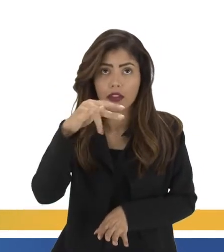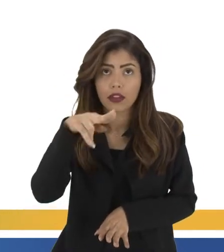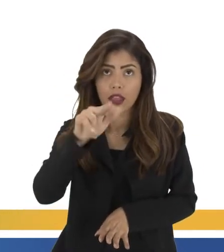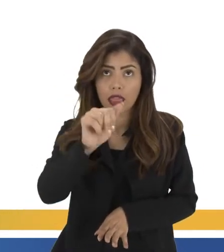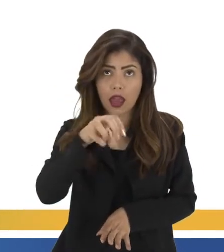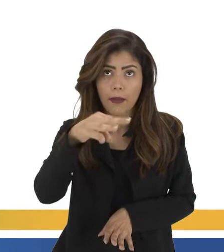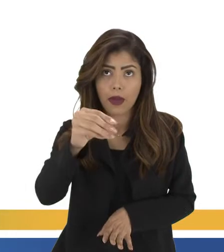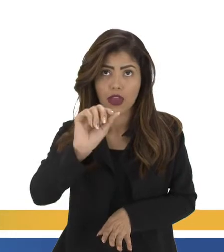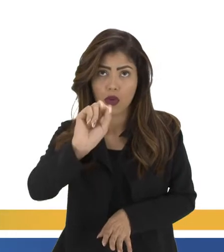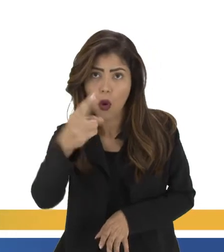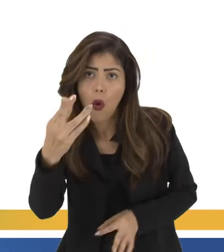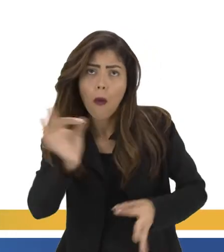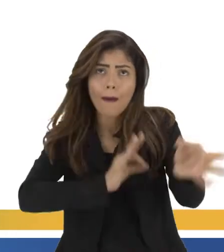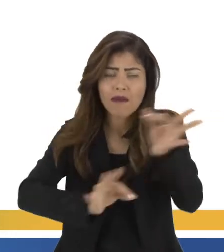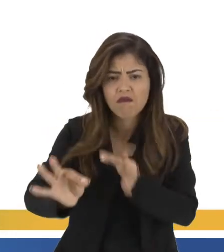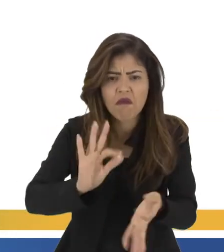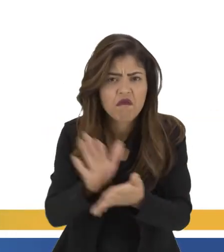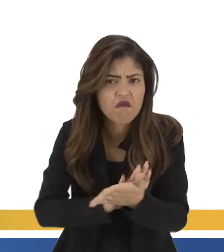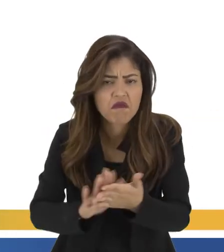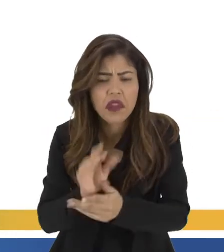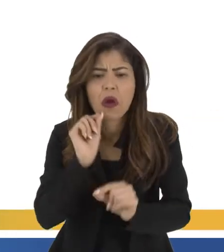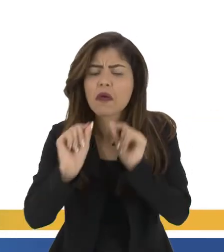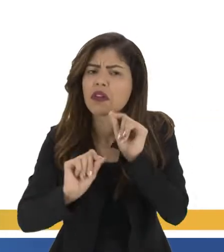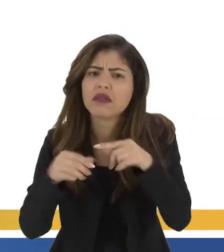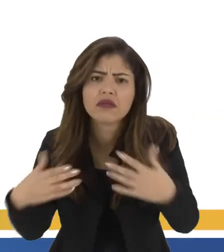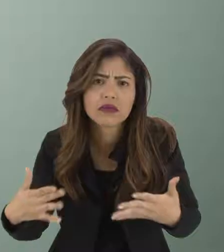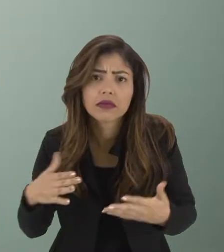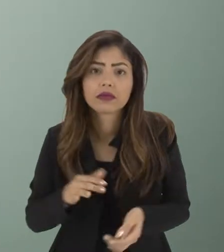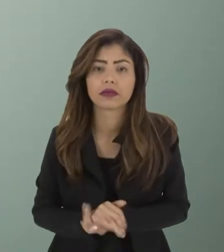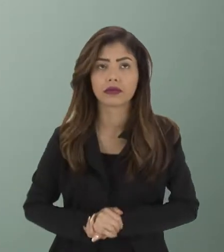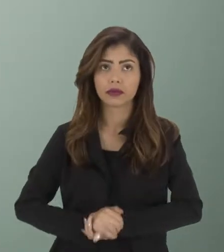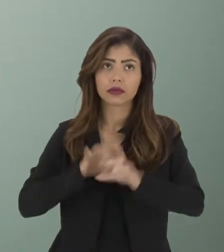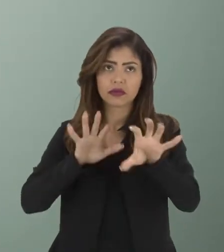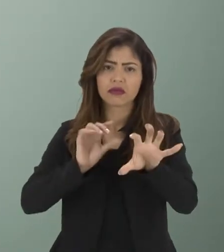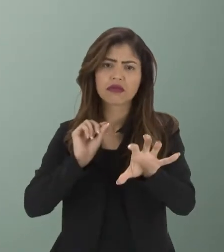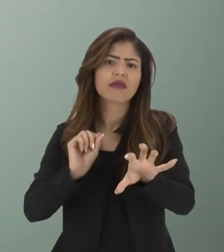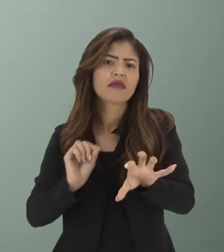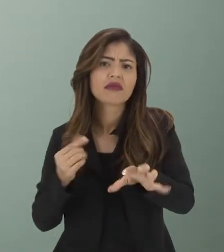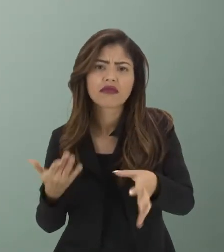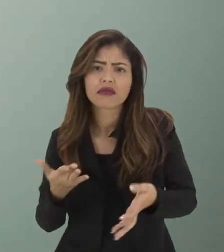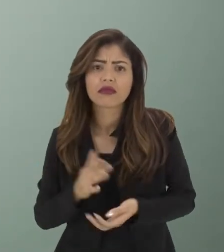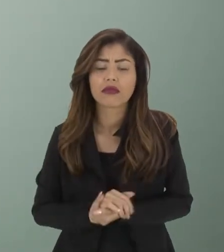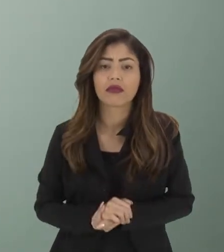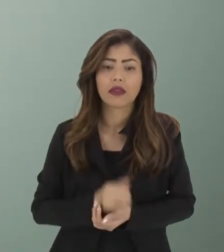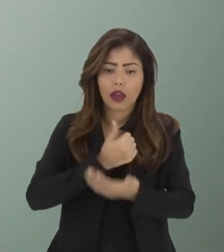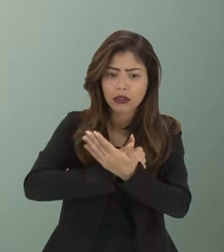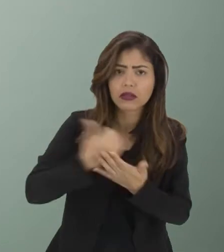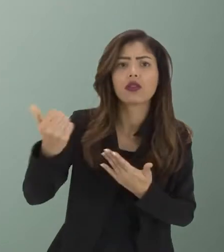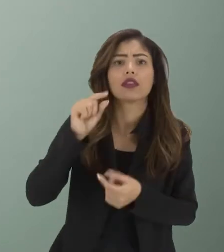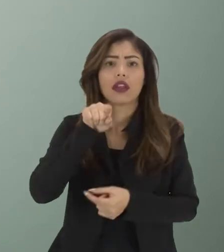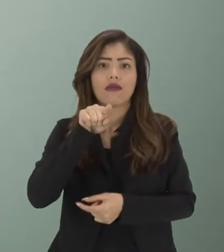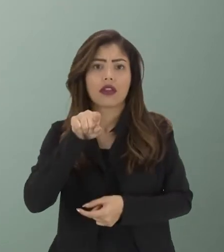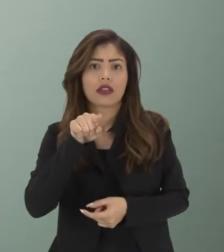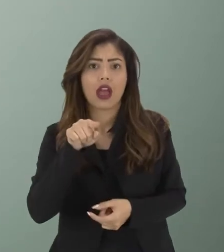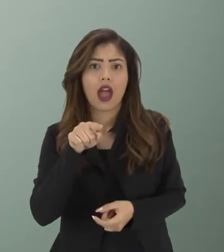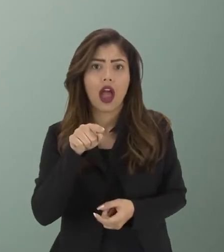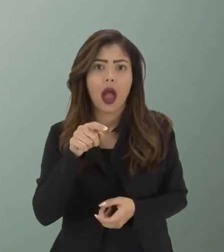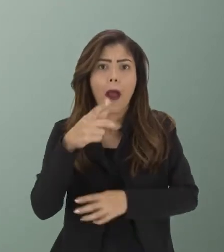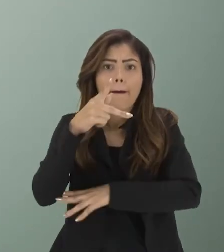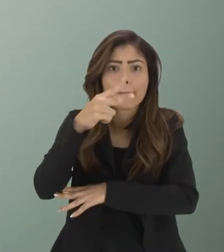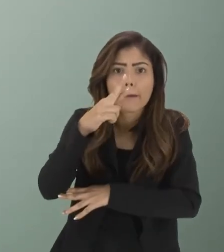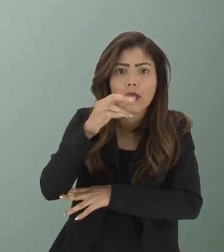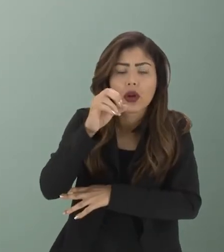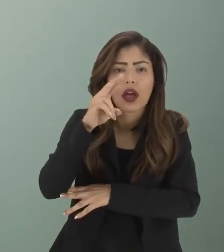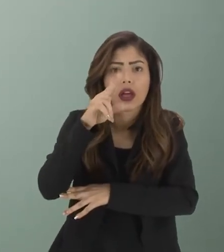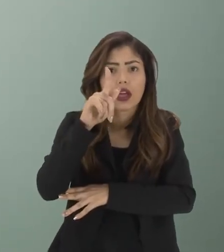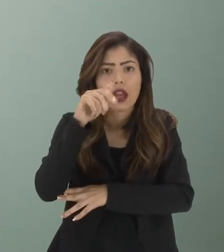foram planejadas. O que é isso, professor, exatamente? São ações que você não se programou,